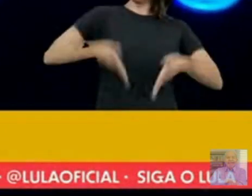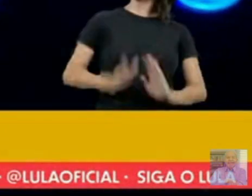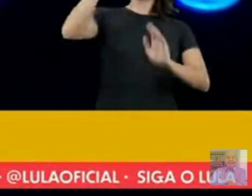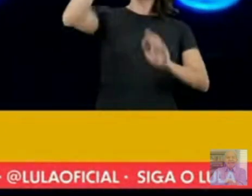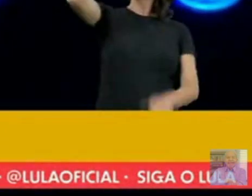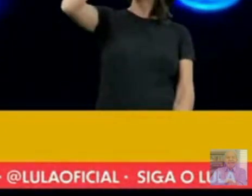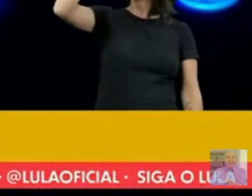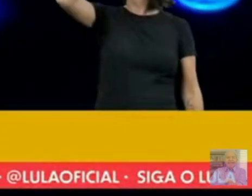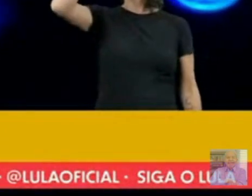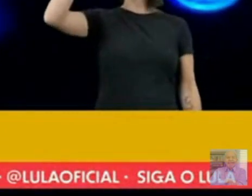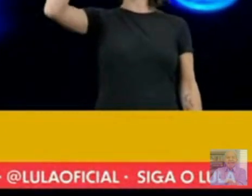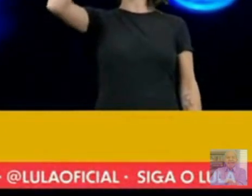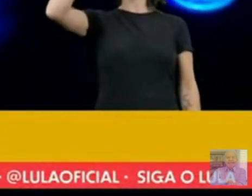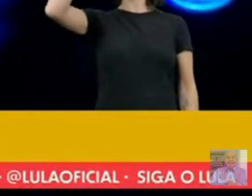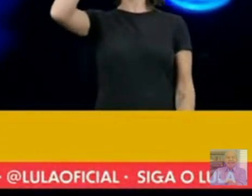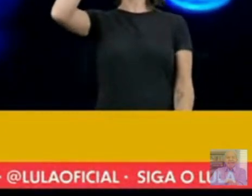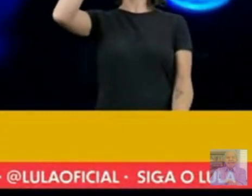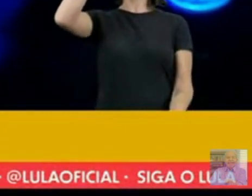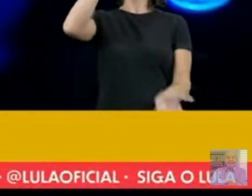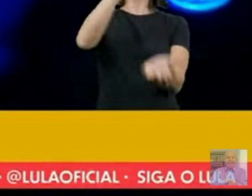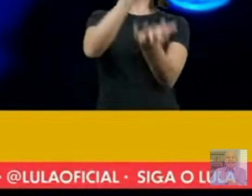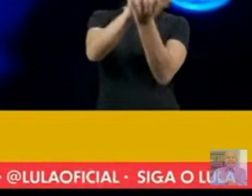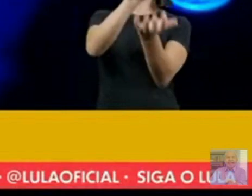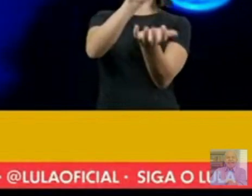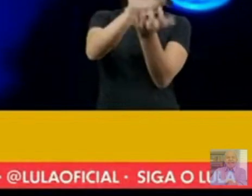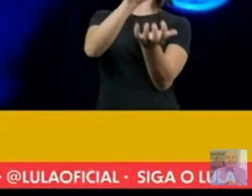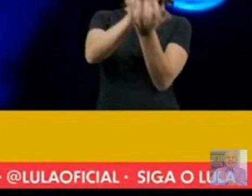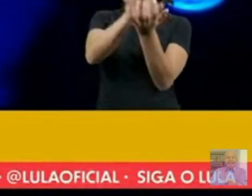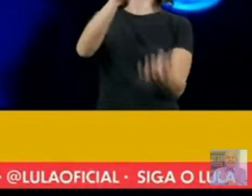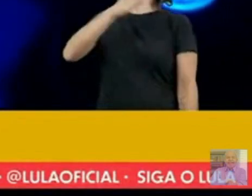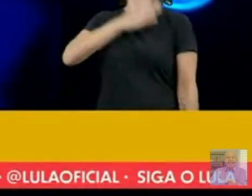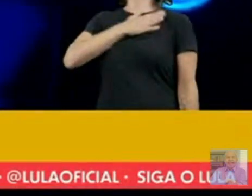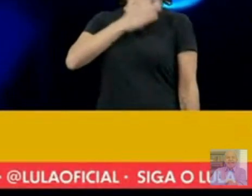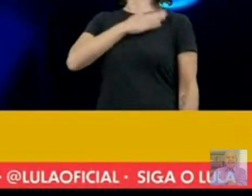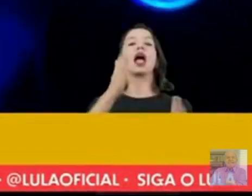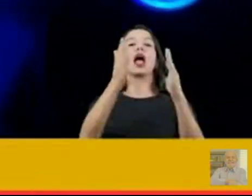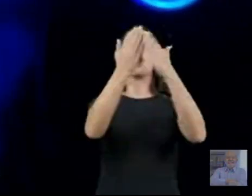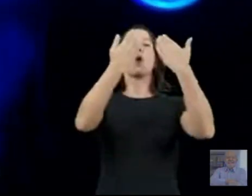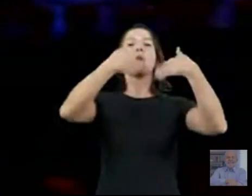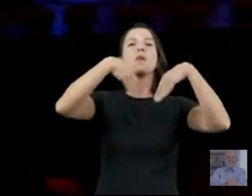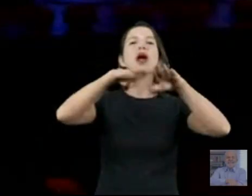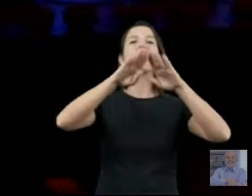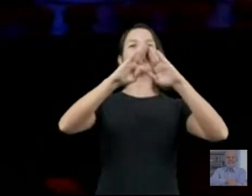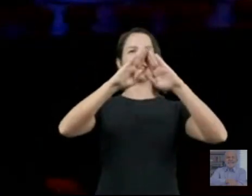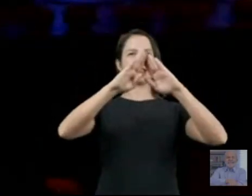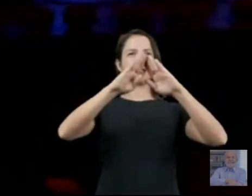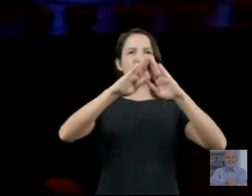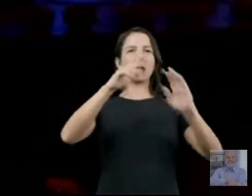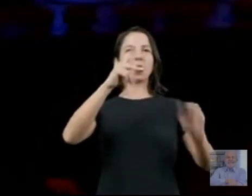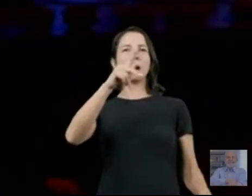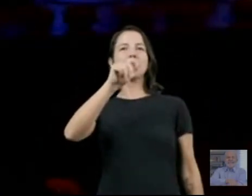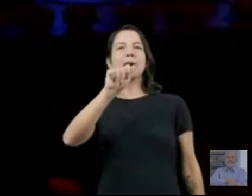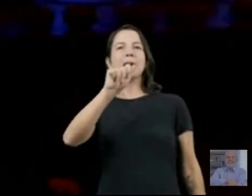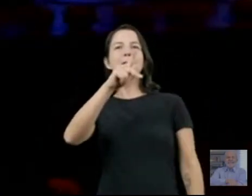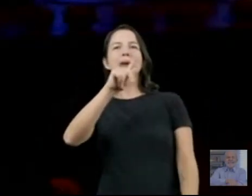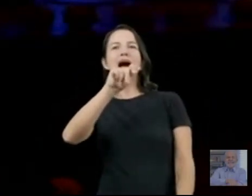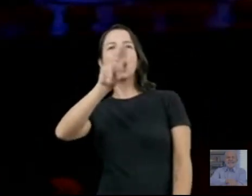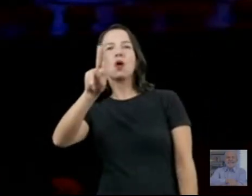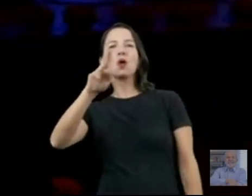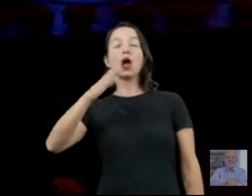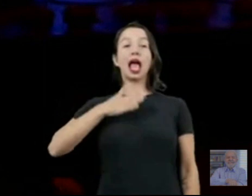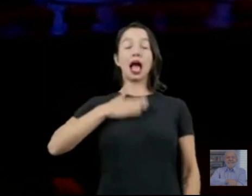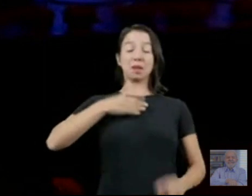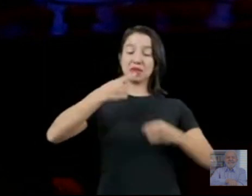Pernambuco é o meu terreiro. Pajeú é o meu distrito. E São